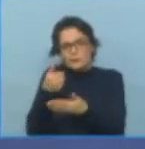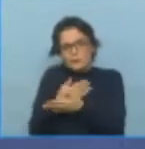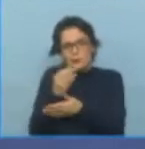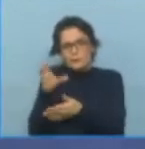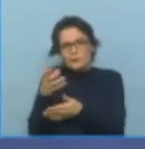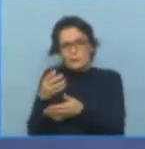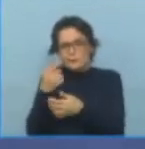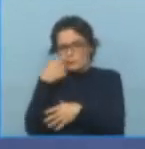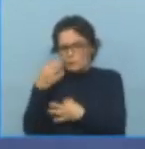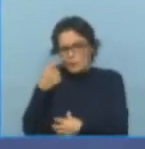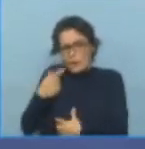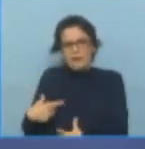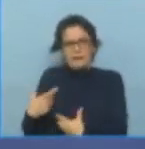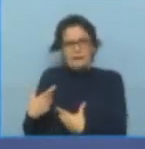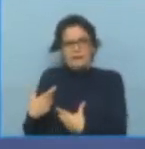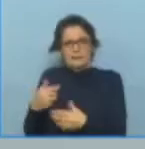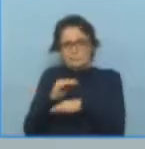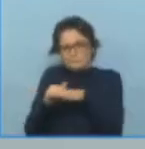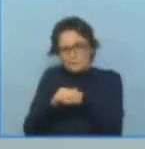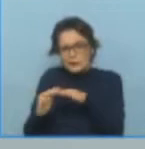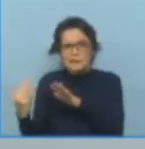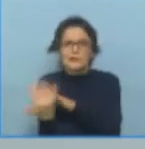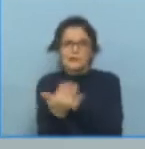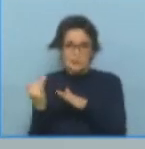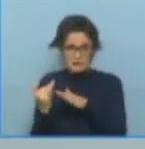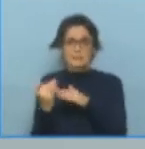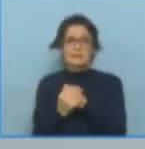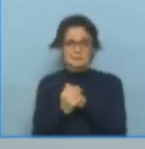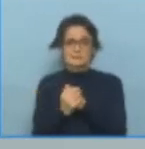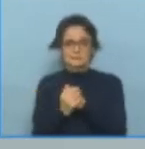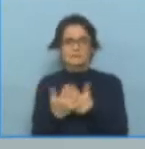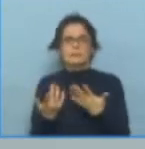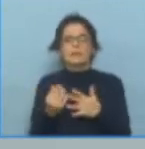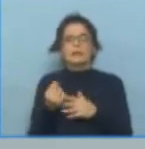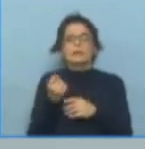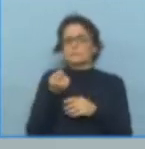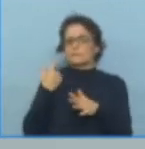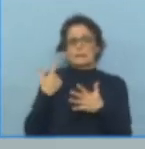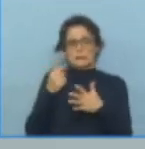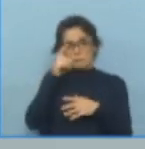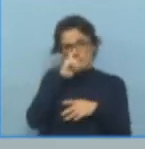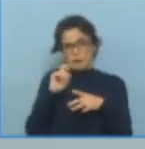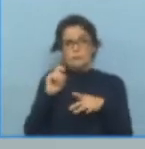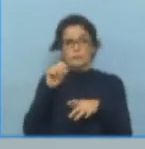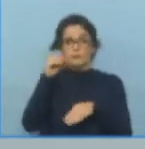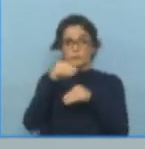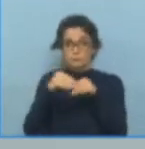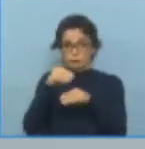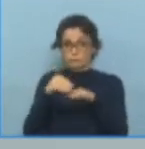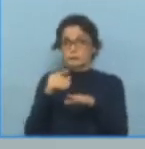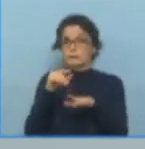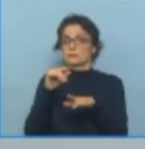que está por trás. Ainda recentemente, recordo que tivemos um referendo sobre a eutanásia,